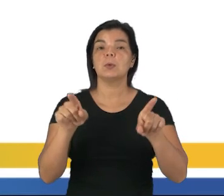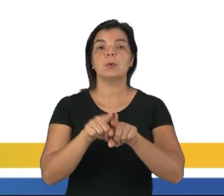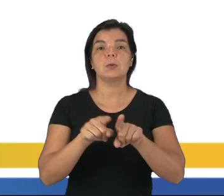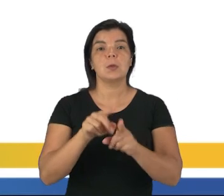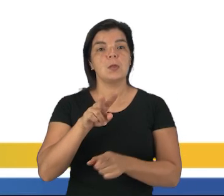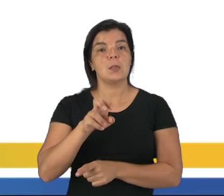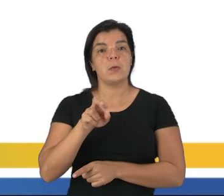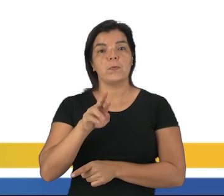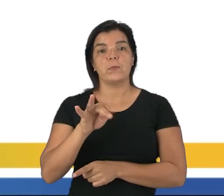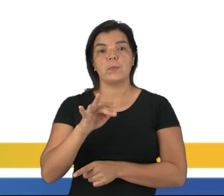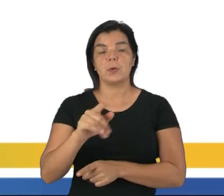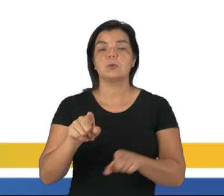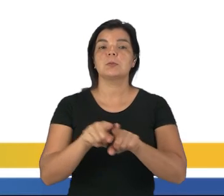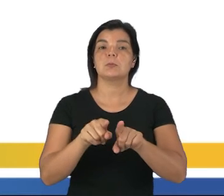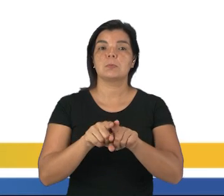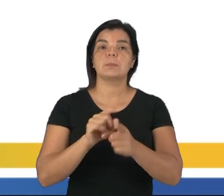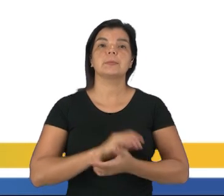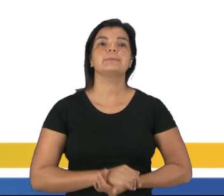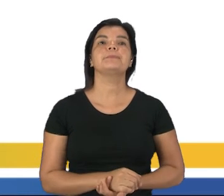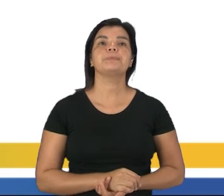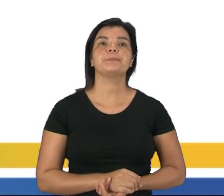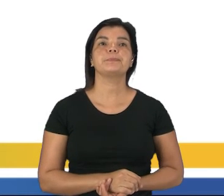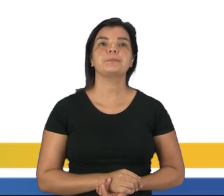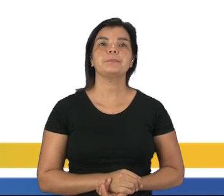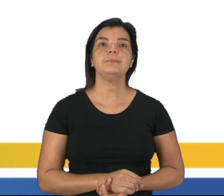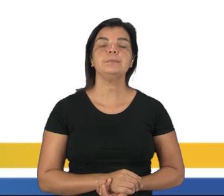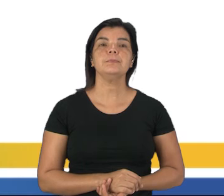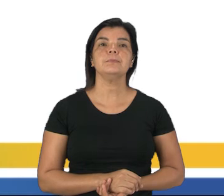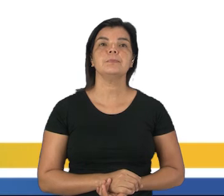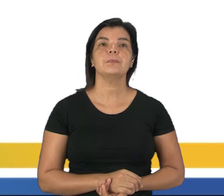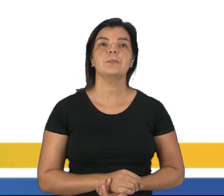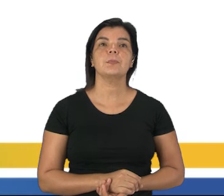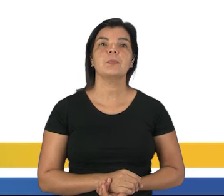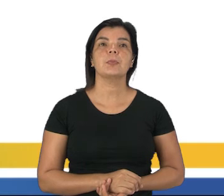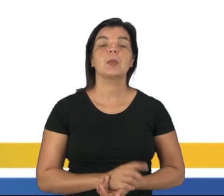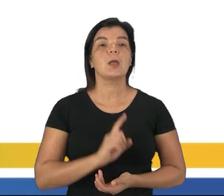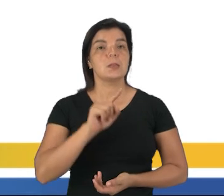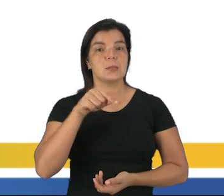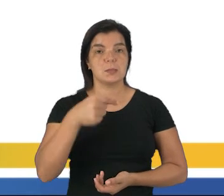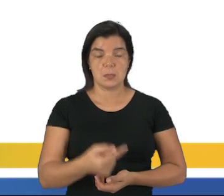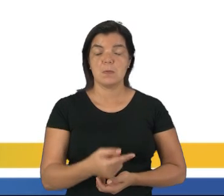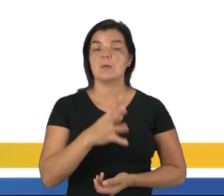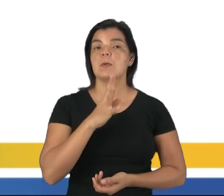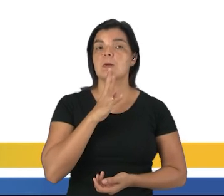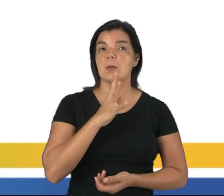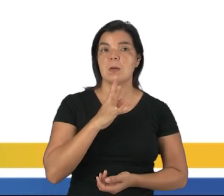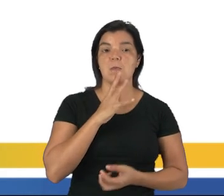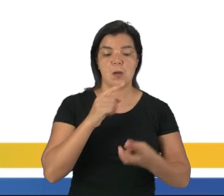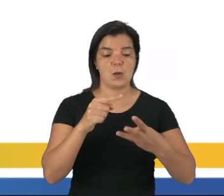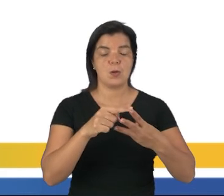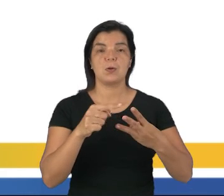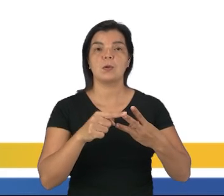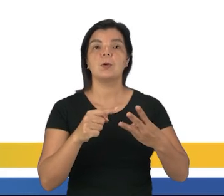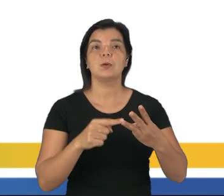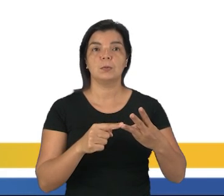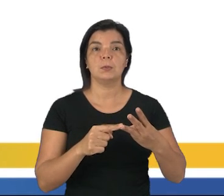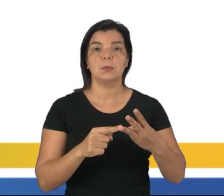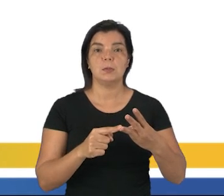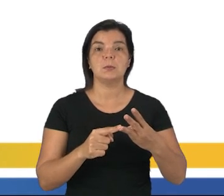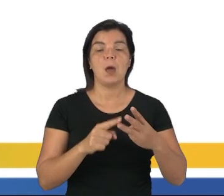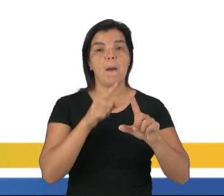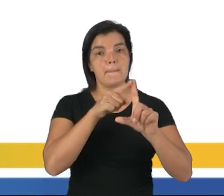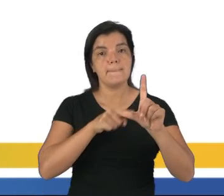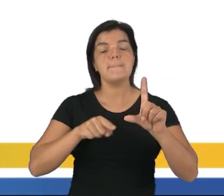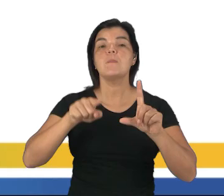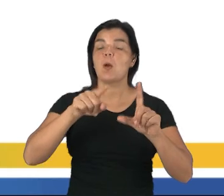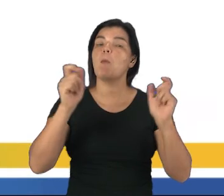do vértice, certo? E aí, depois que a gente conhece esses 3 elementos da parábola, a gente